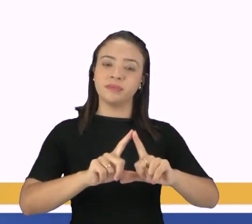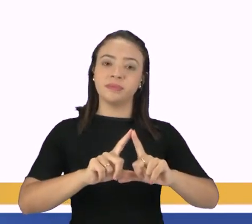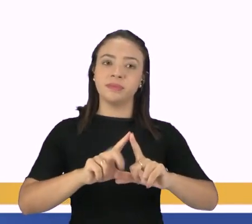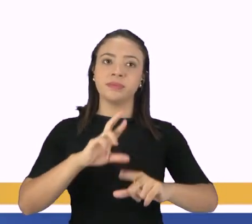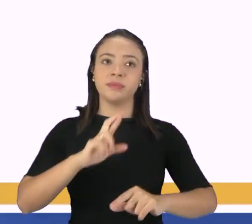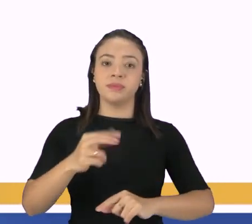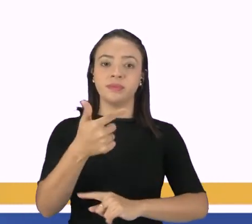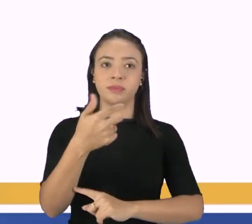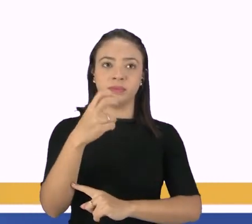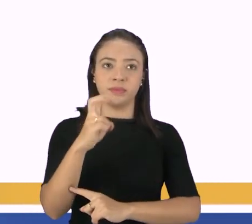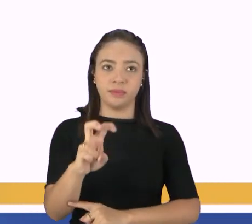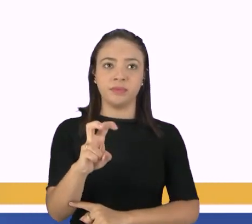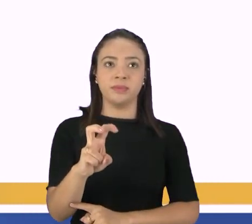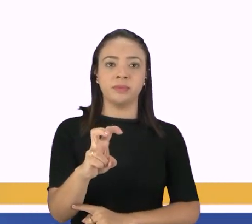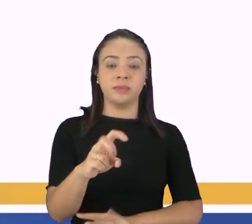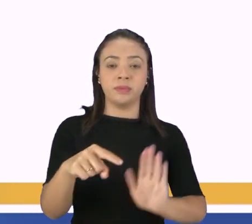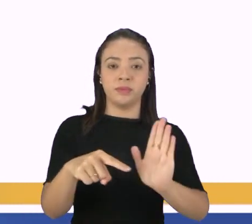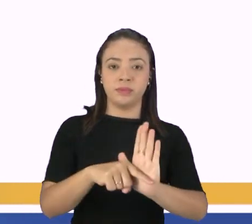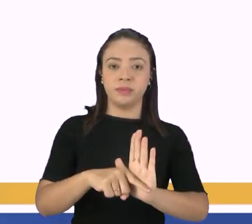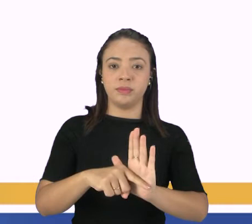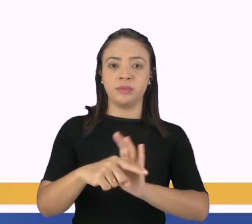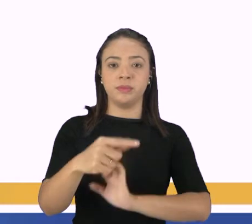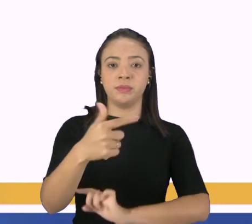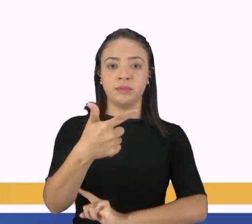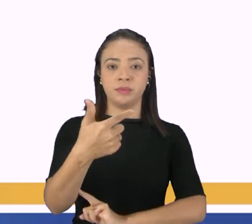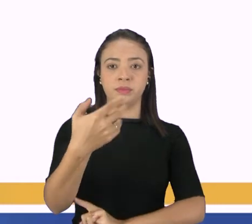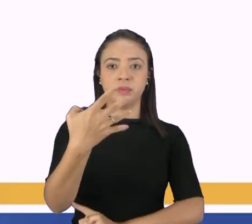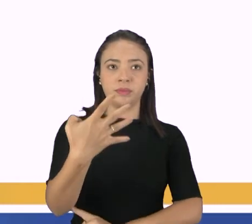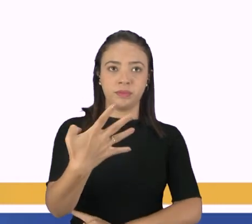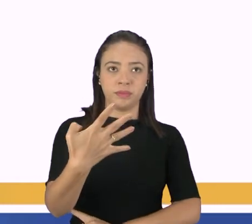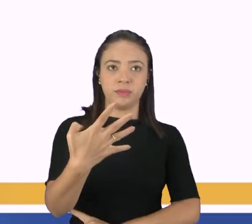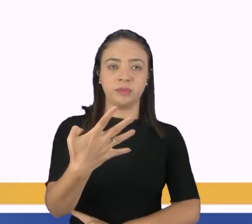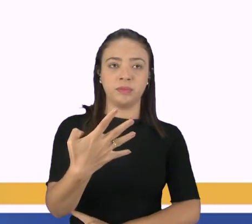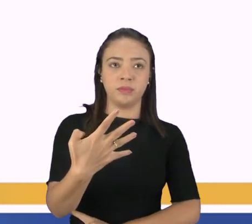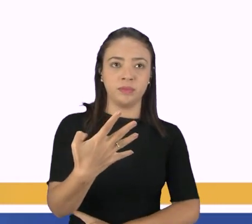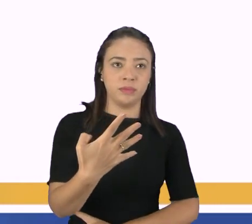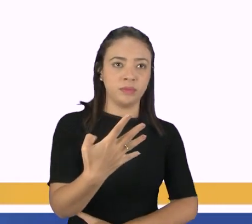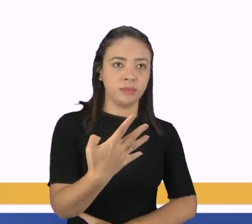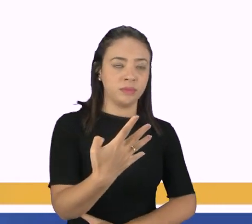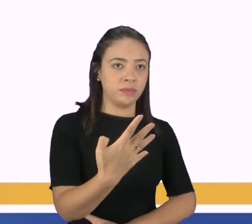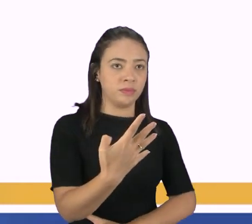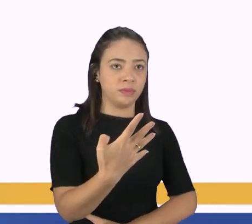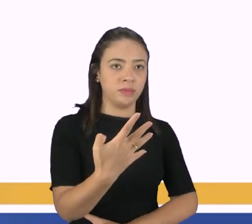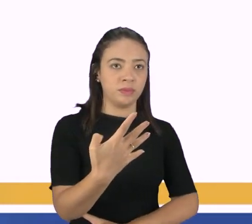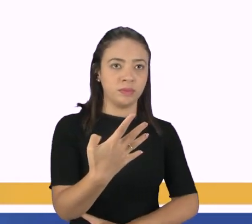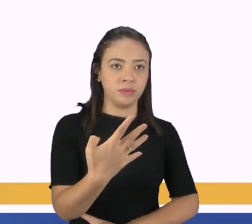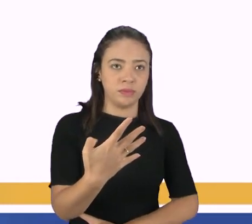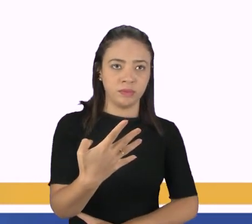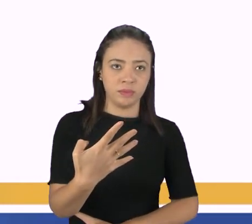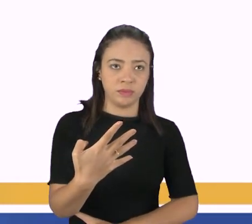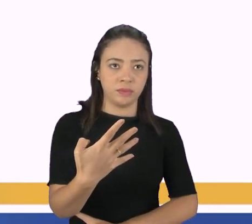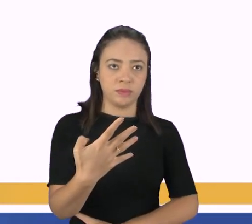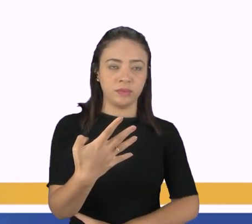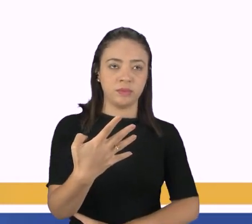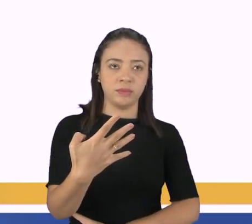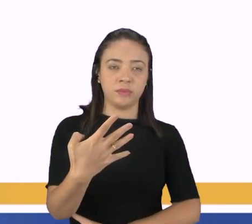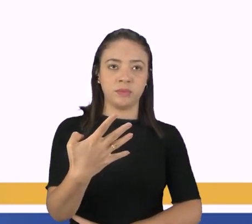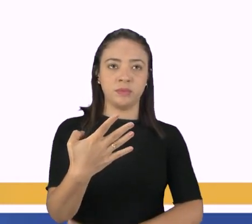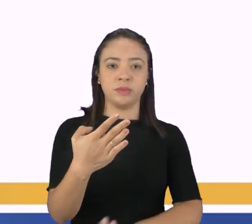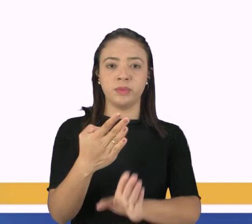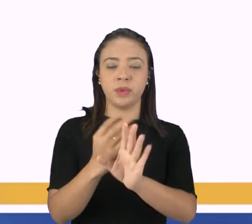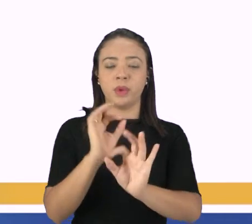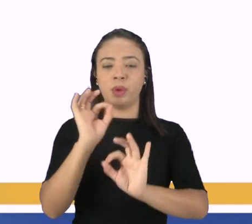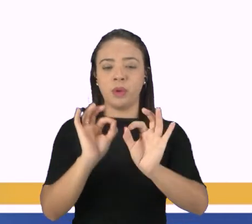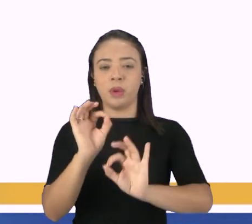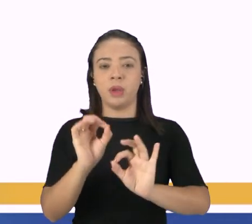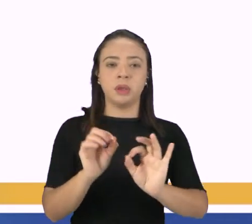menos 5², que é 25, e multiplicando 4 vezes 1 vezes 6, temos 24 aí negativo por conta do jogo de